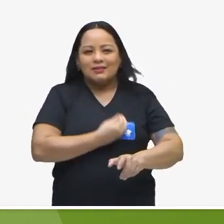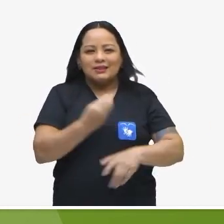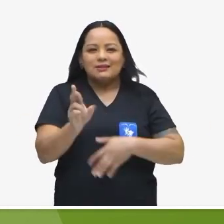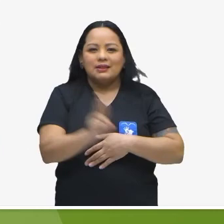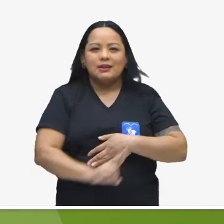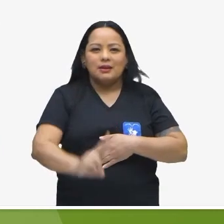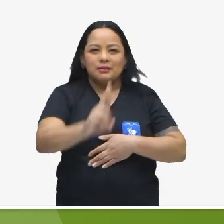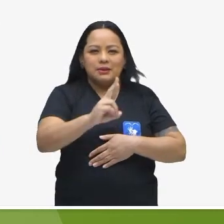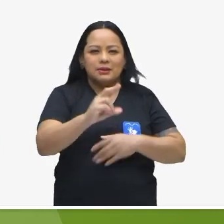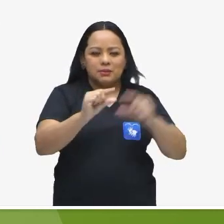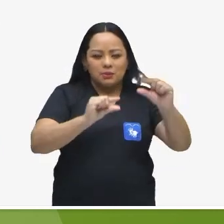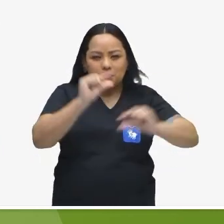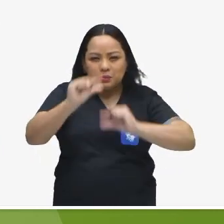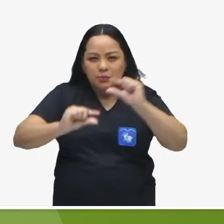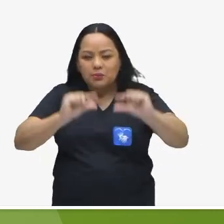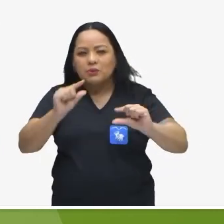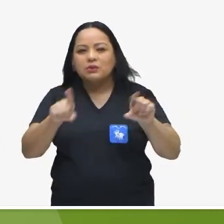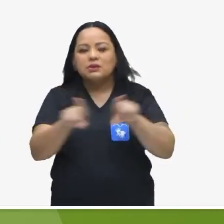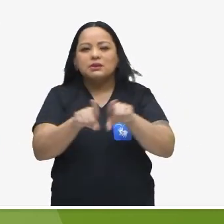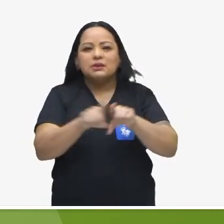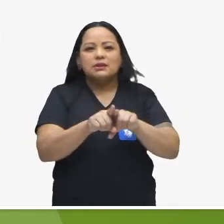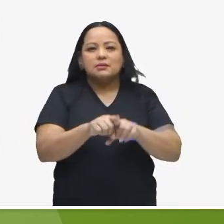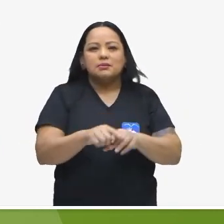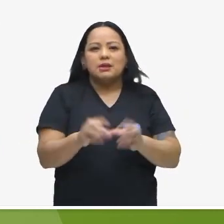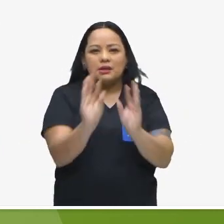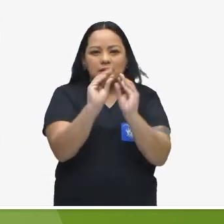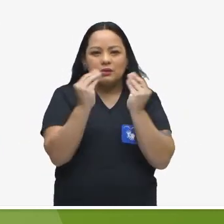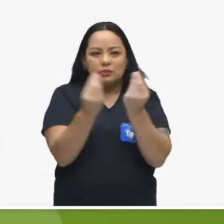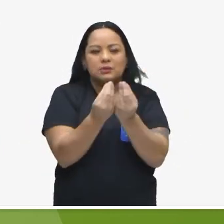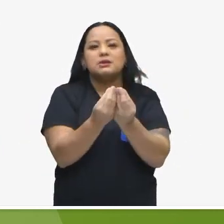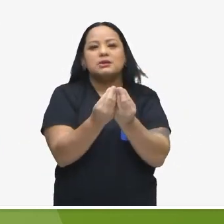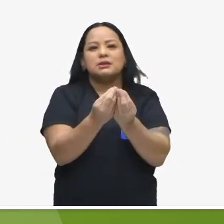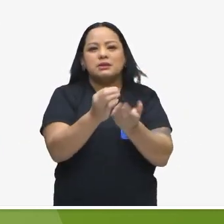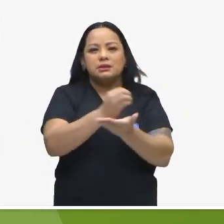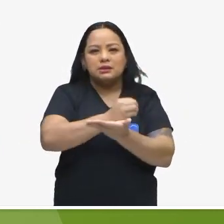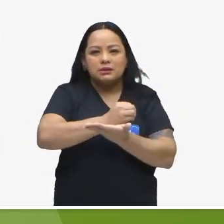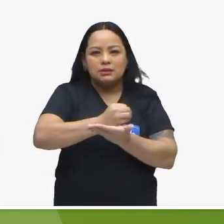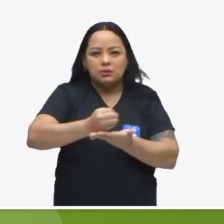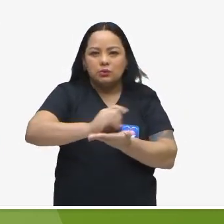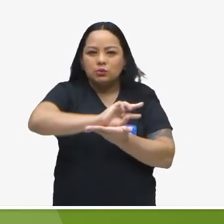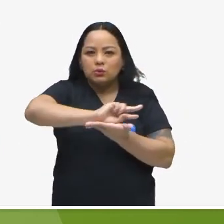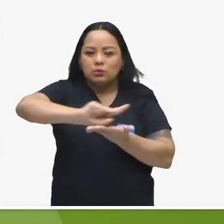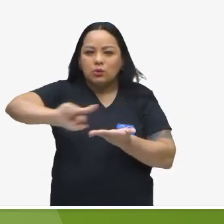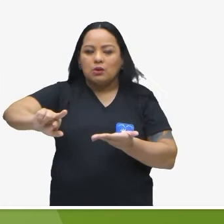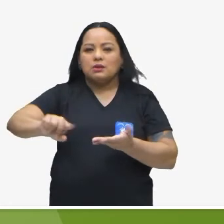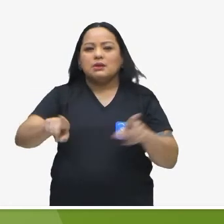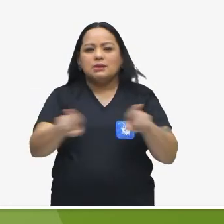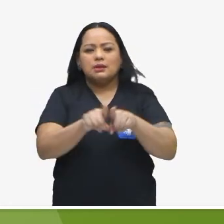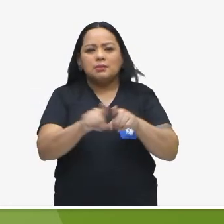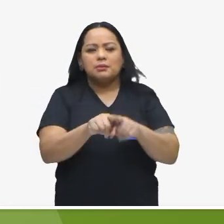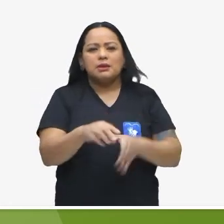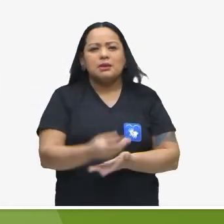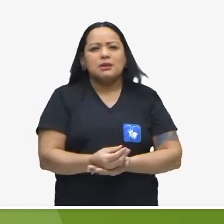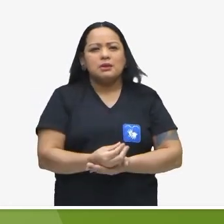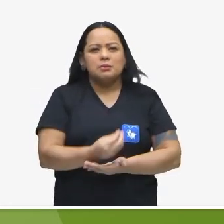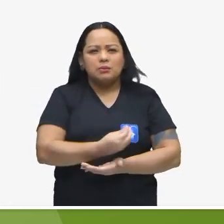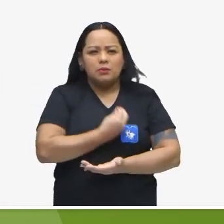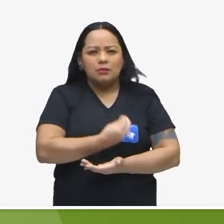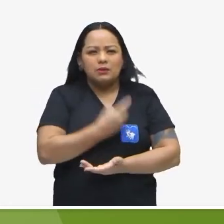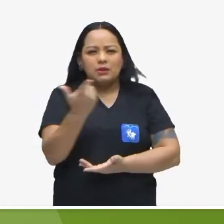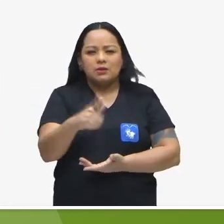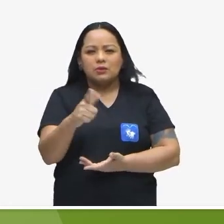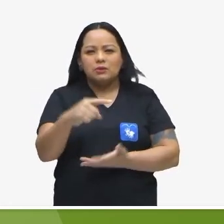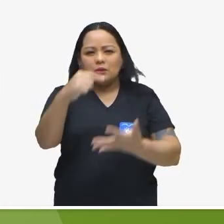pelos micro-organismos e as substâncias orgânicas, e uma porção abiótica, associada a